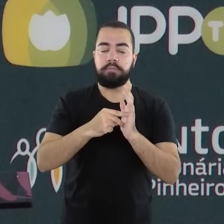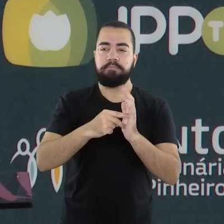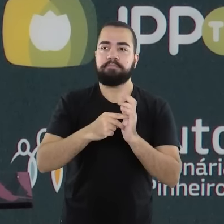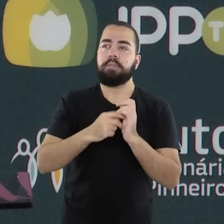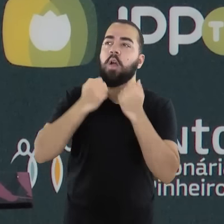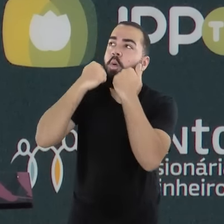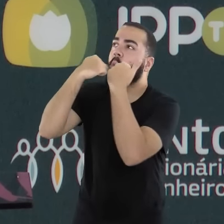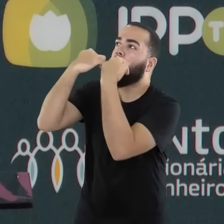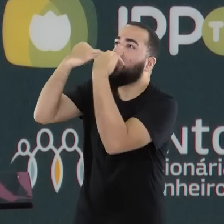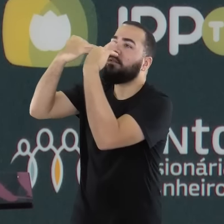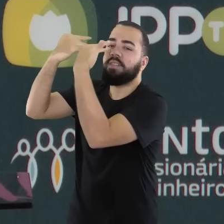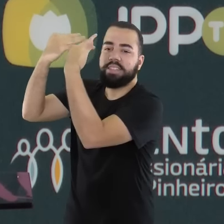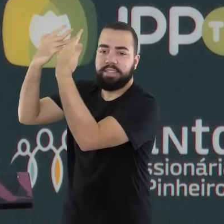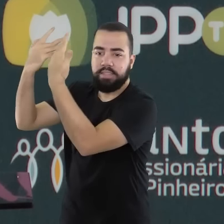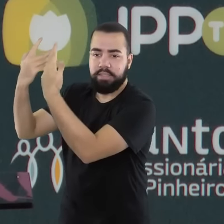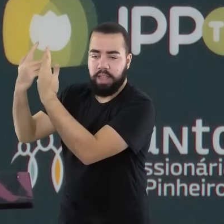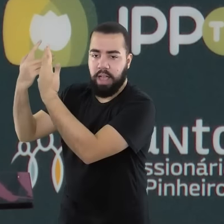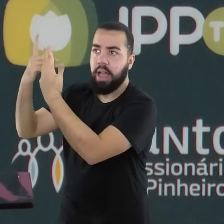revelar para Deus,